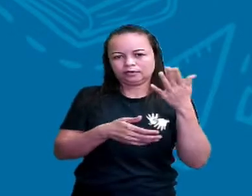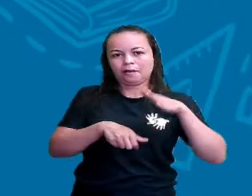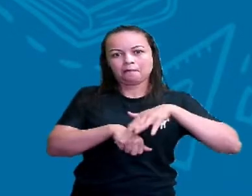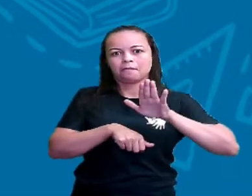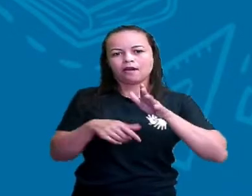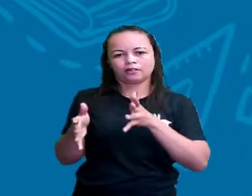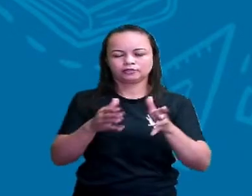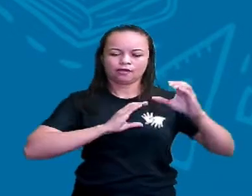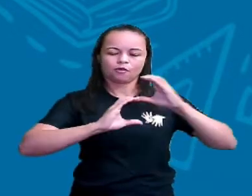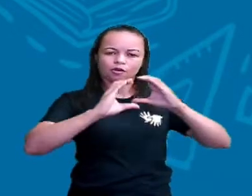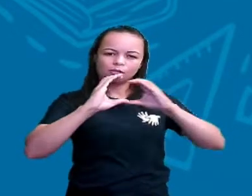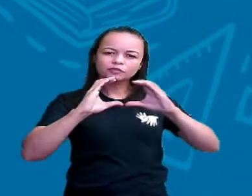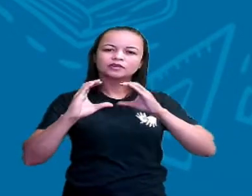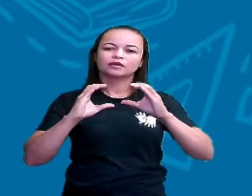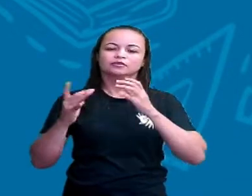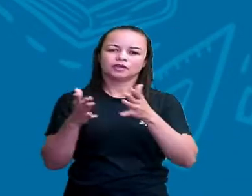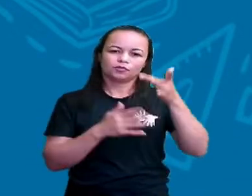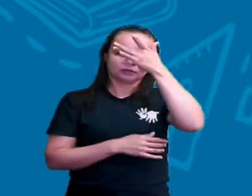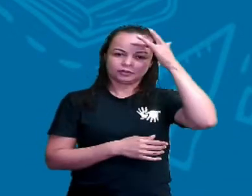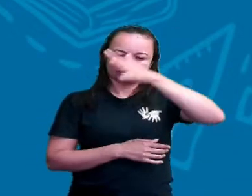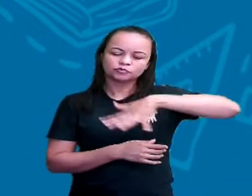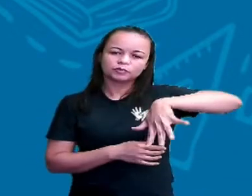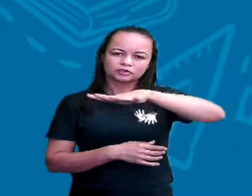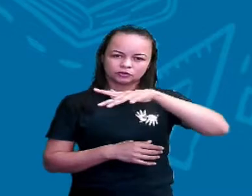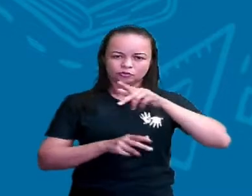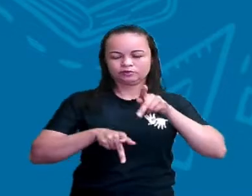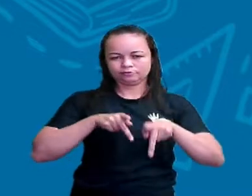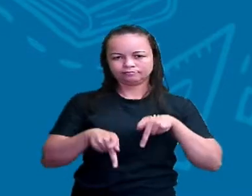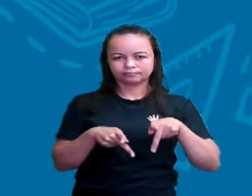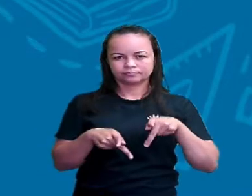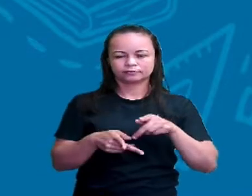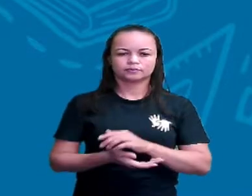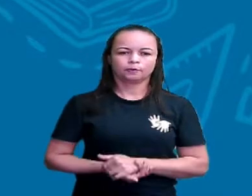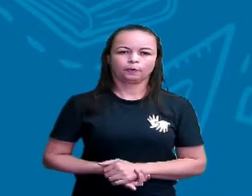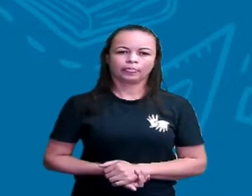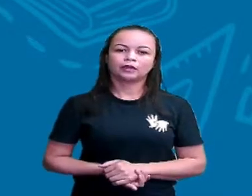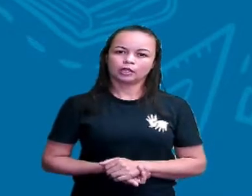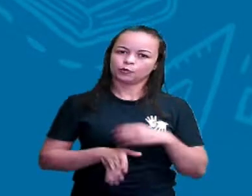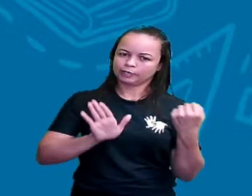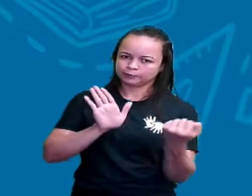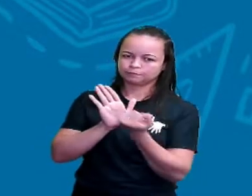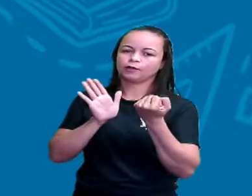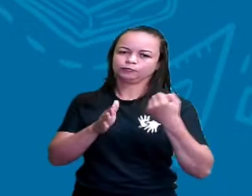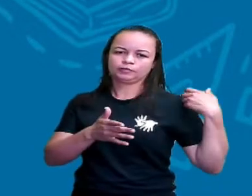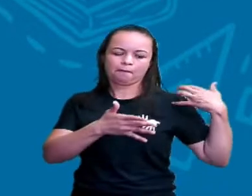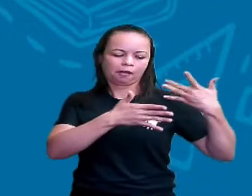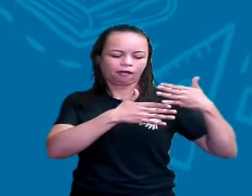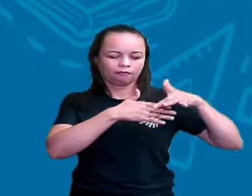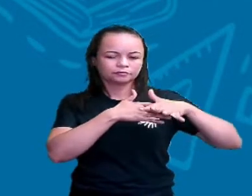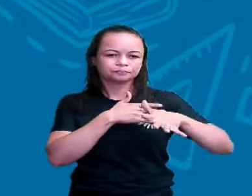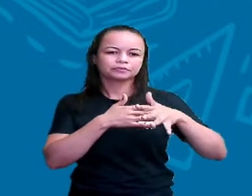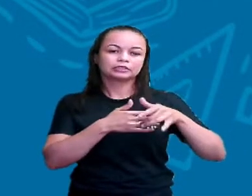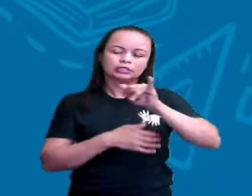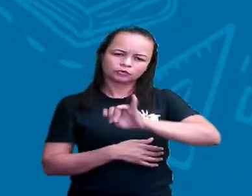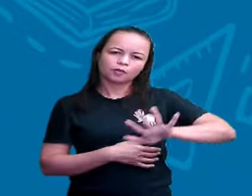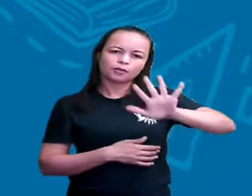a comunicação entre as pessoas e entre os povos, tá? É o grande marco da pré-história. E aí eu trago aqui algumas